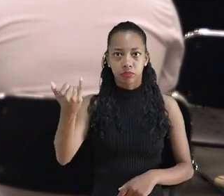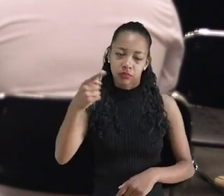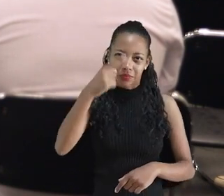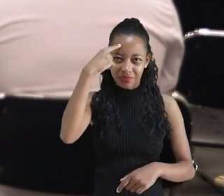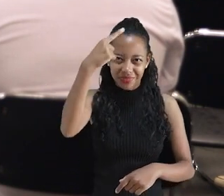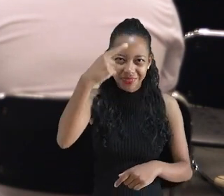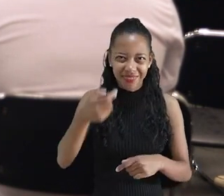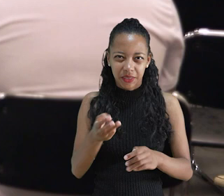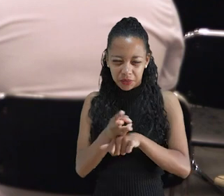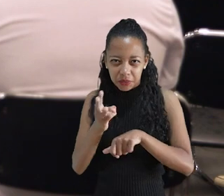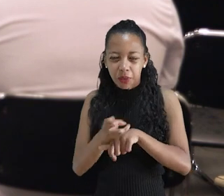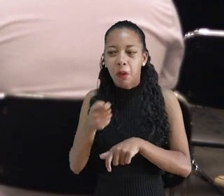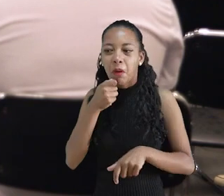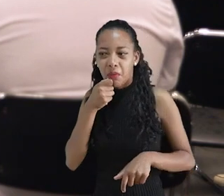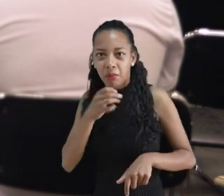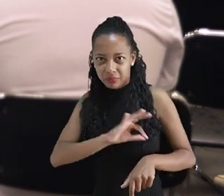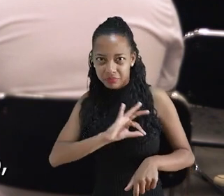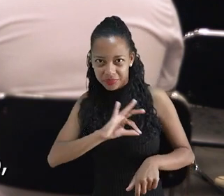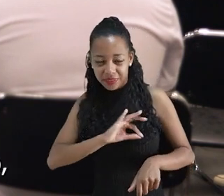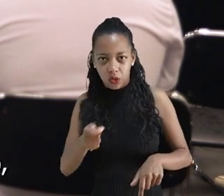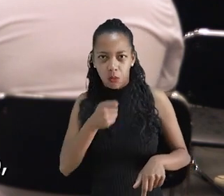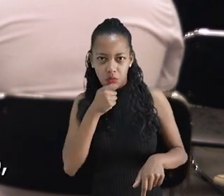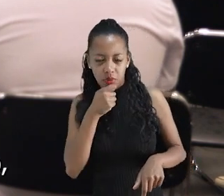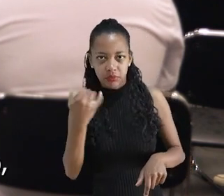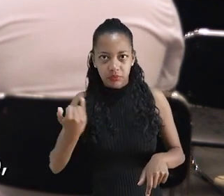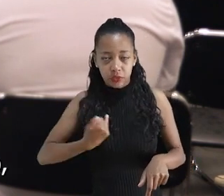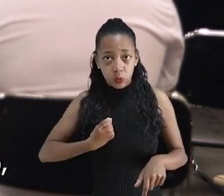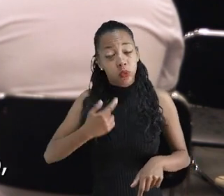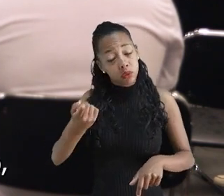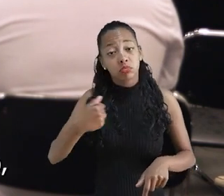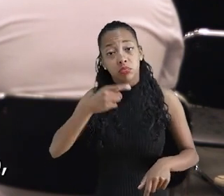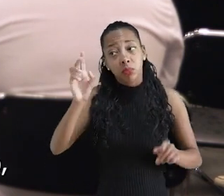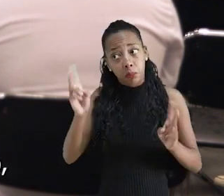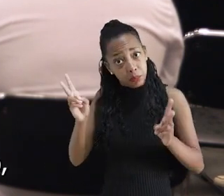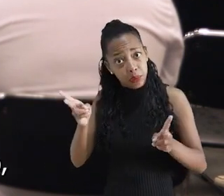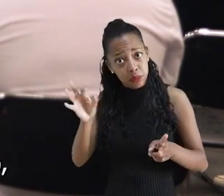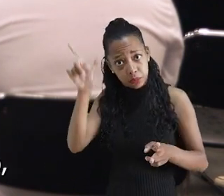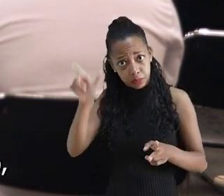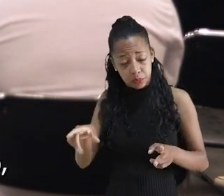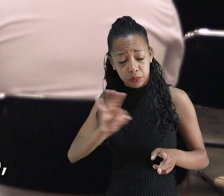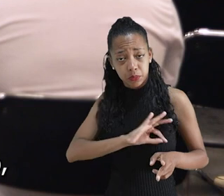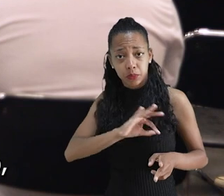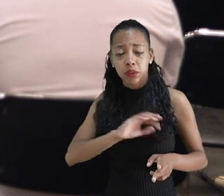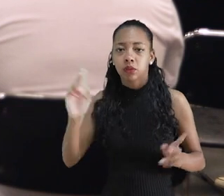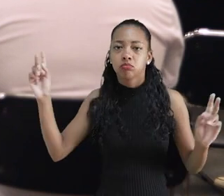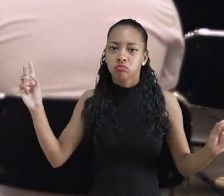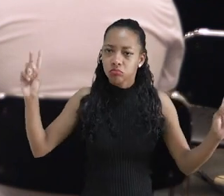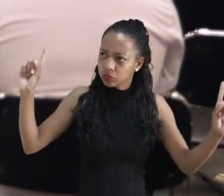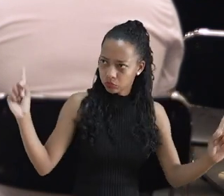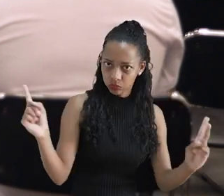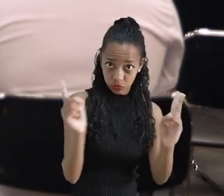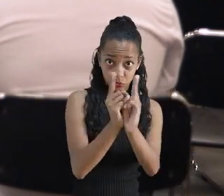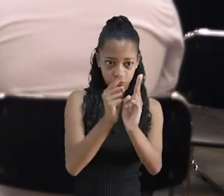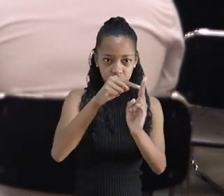áudios convocando os outros policiais para ação segundo ele chegou comigo e com o Francisco Até aparece nesse vídeo colega